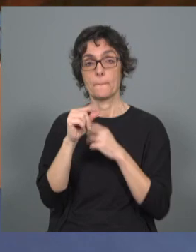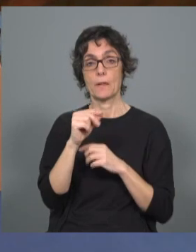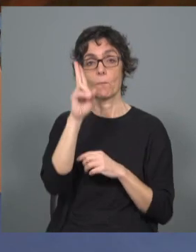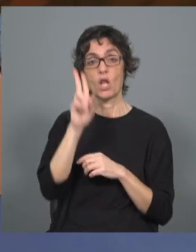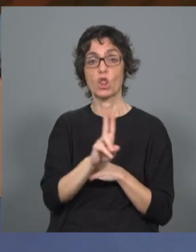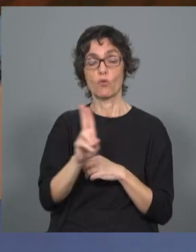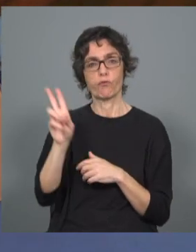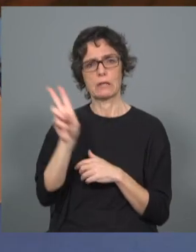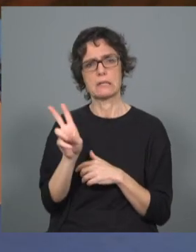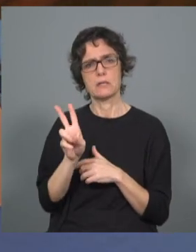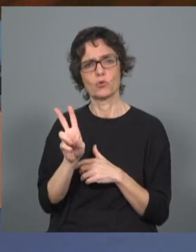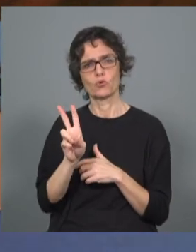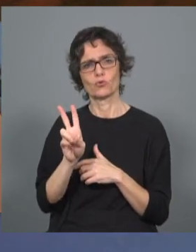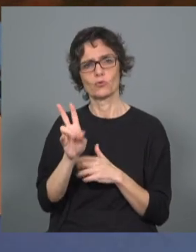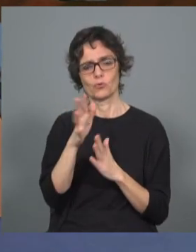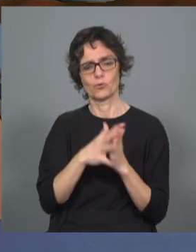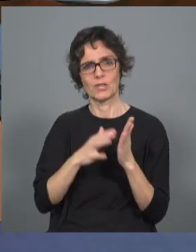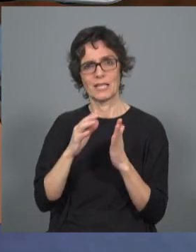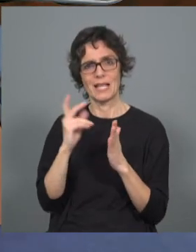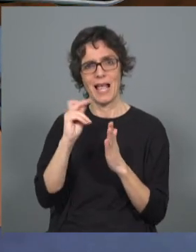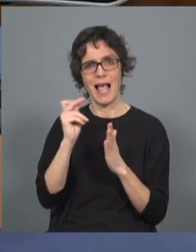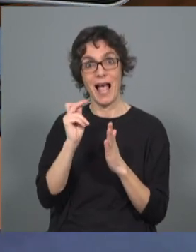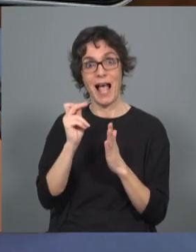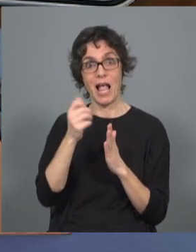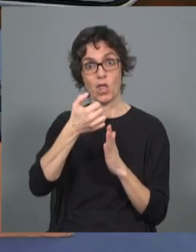50 anos depois. Enfim, o tempo da Igreja é um